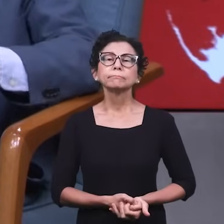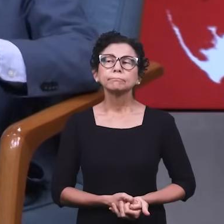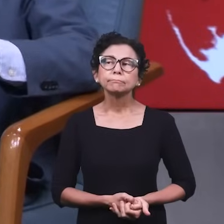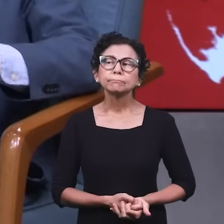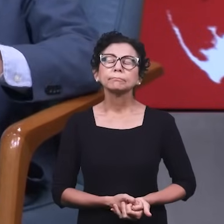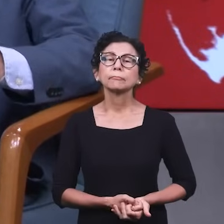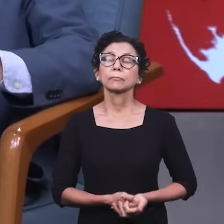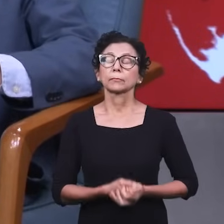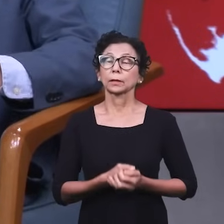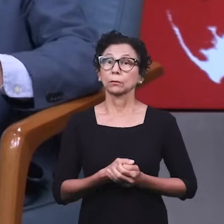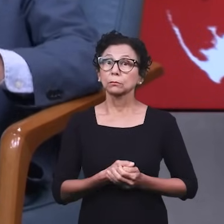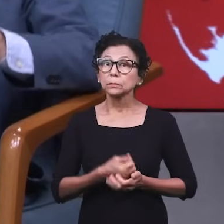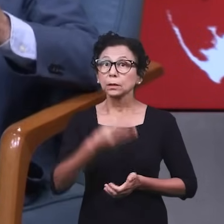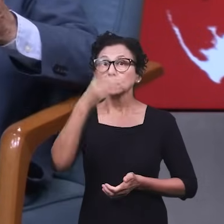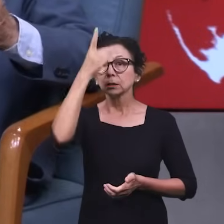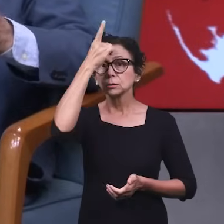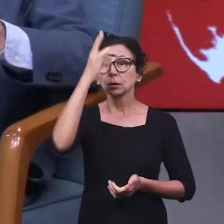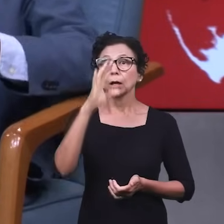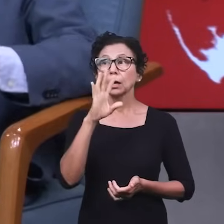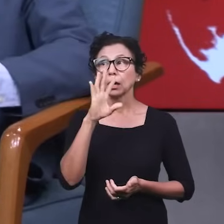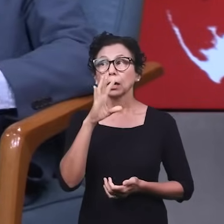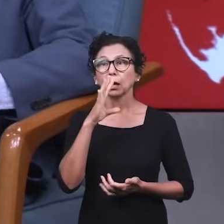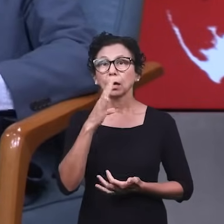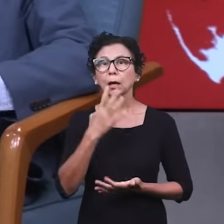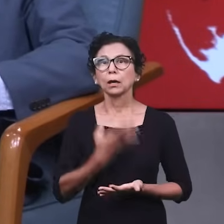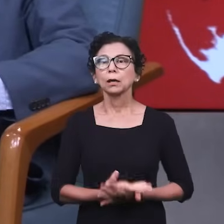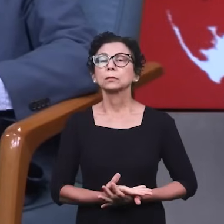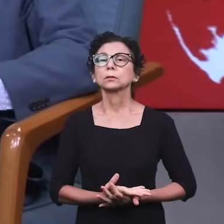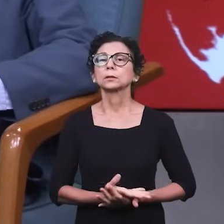Mas coisas assim impressionantes.